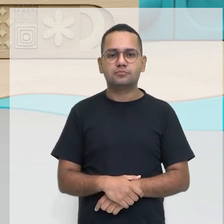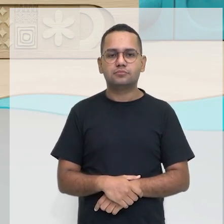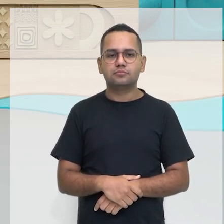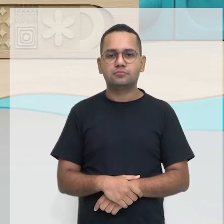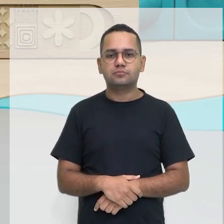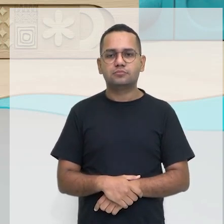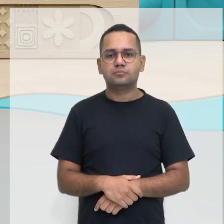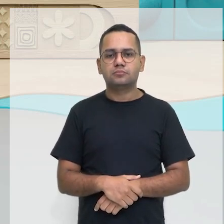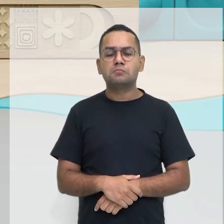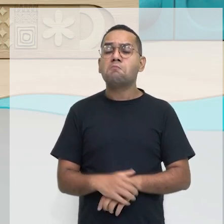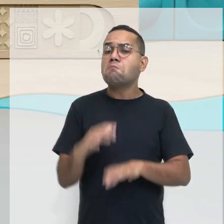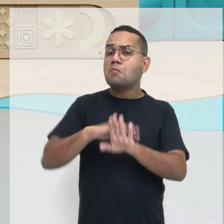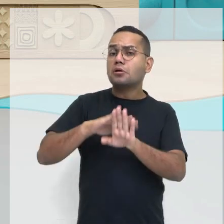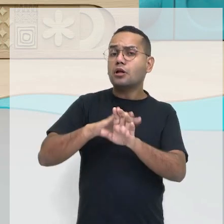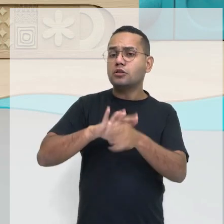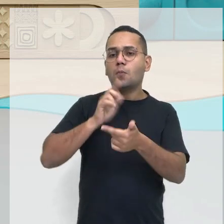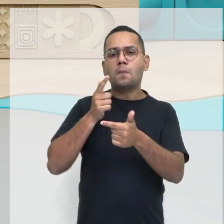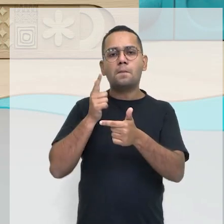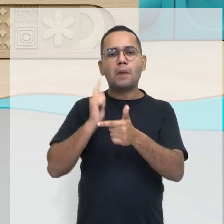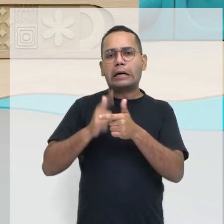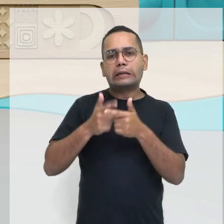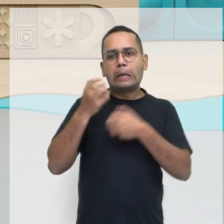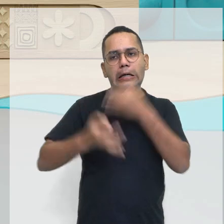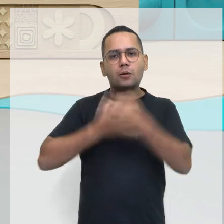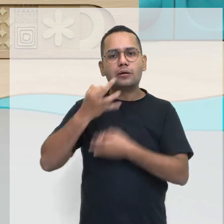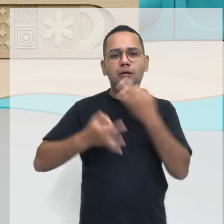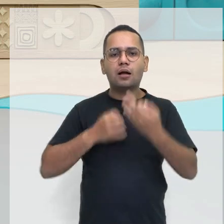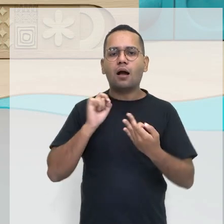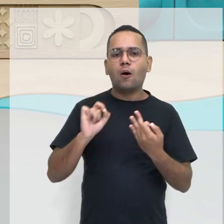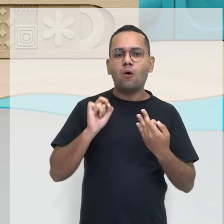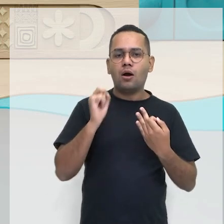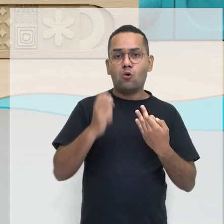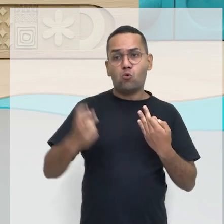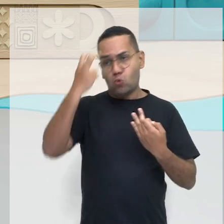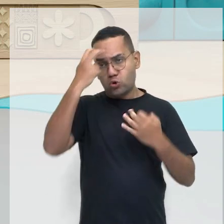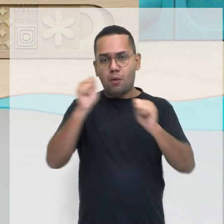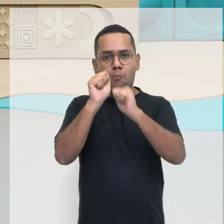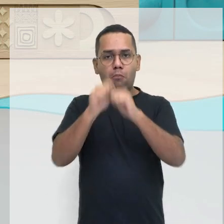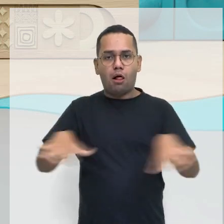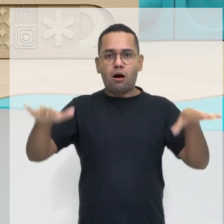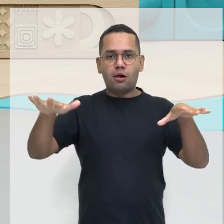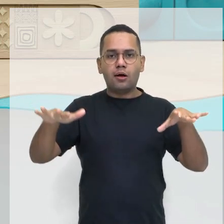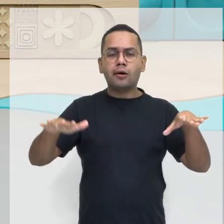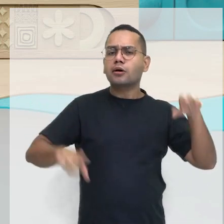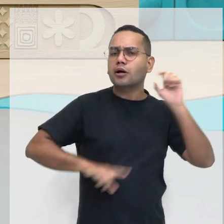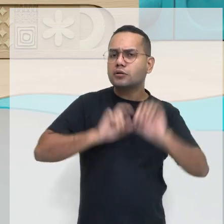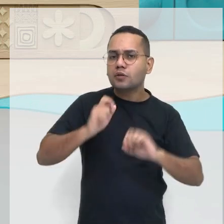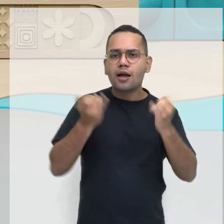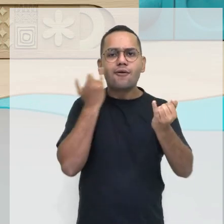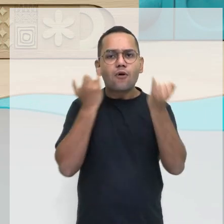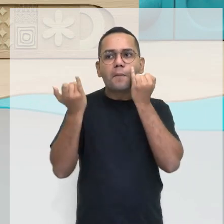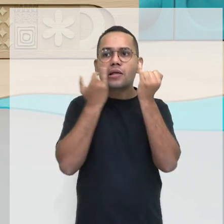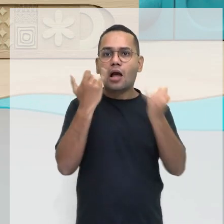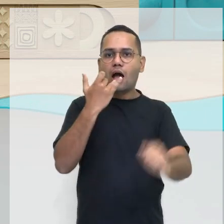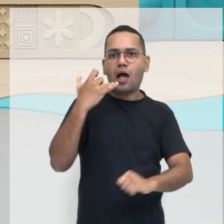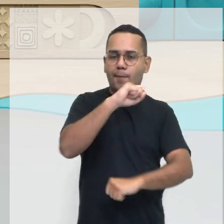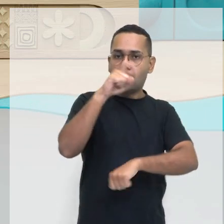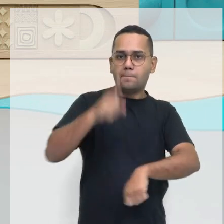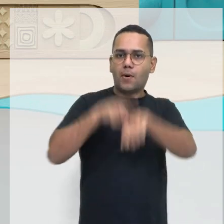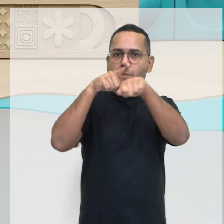uma crítica ao quê? A cultura de massa, a massificação de informações, a